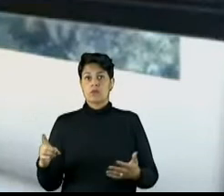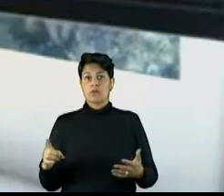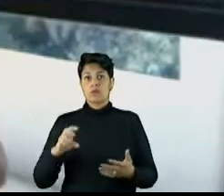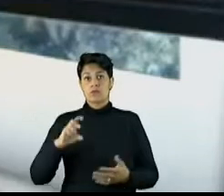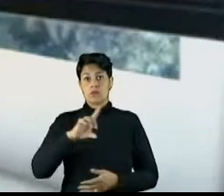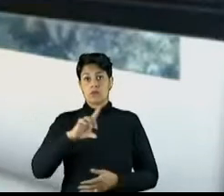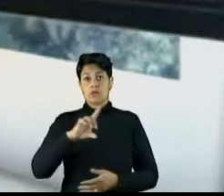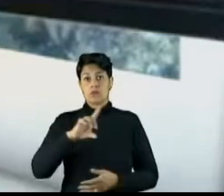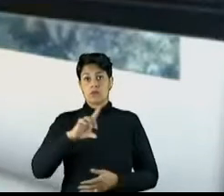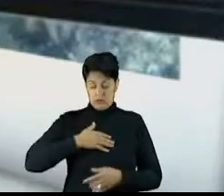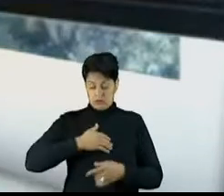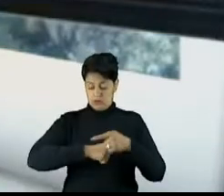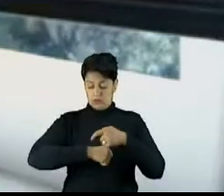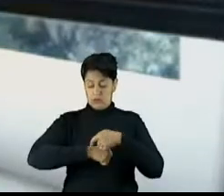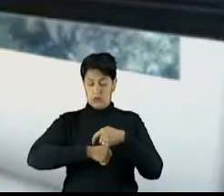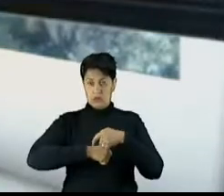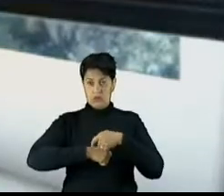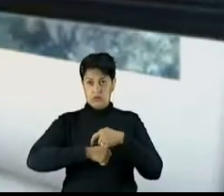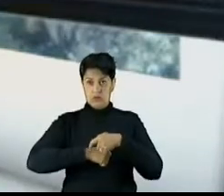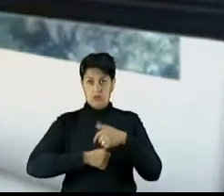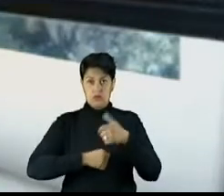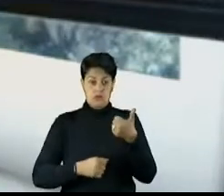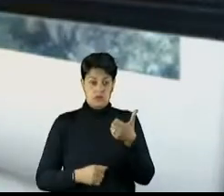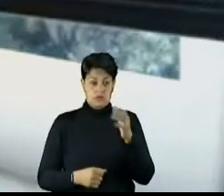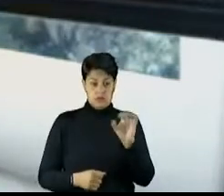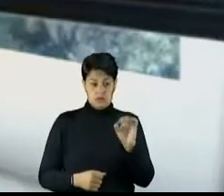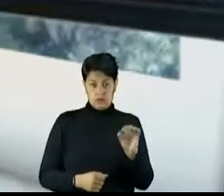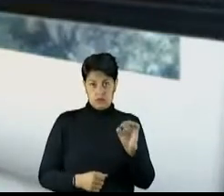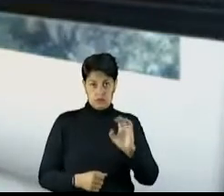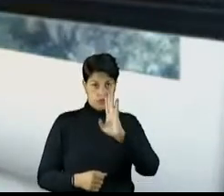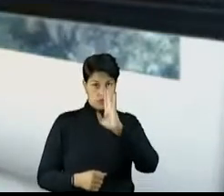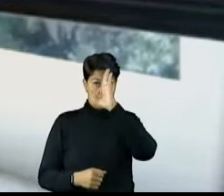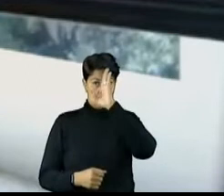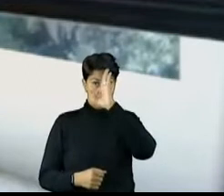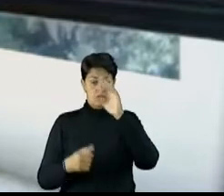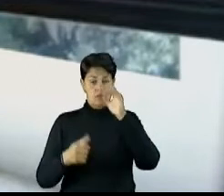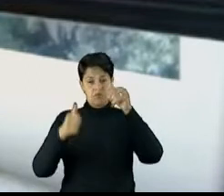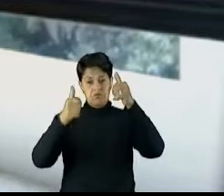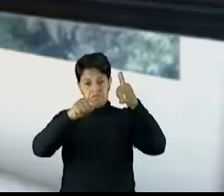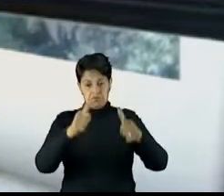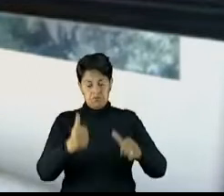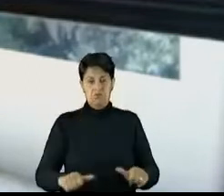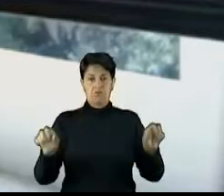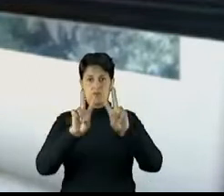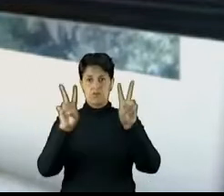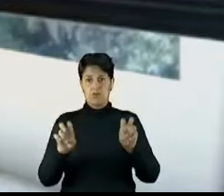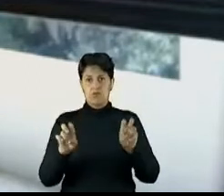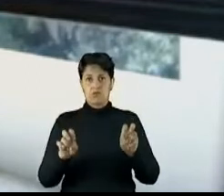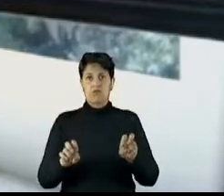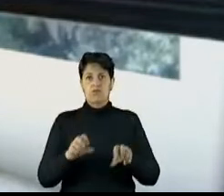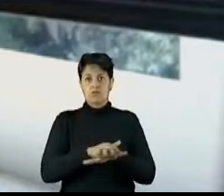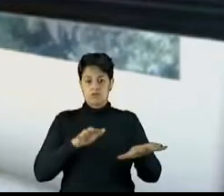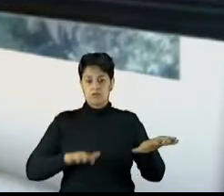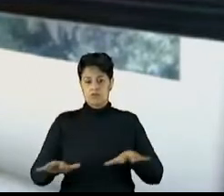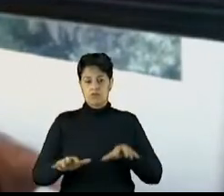que foi estabelecido pelos ministros da corte a partir da experiência a respeito daquilo que ordinariamente ocorre. Não se